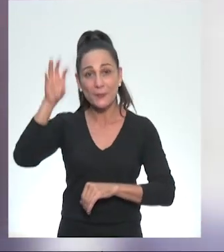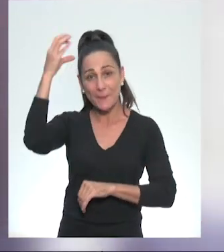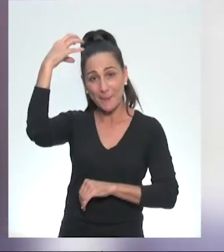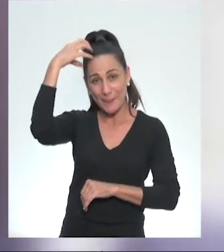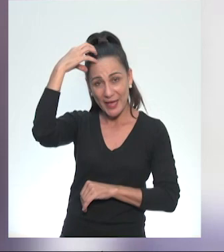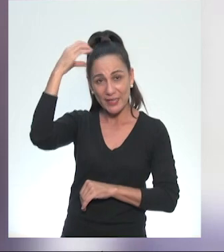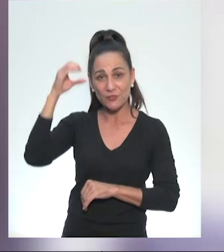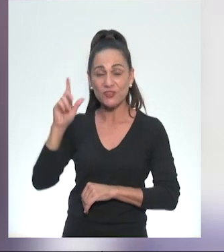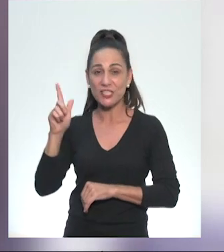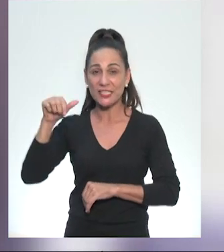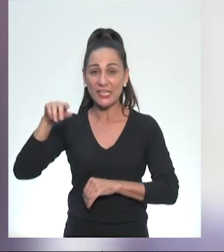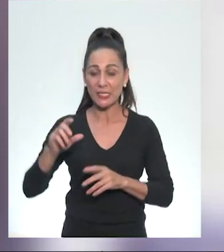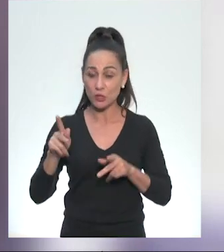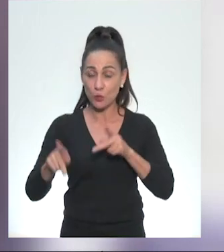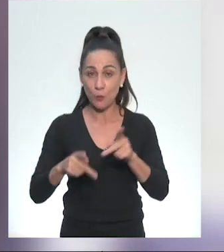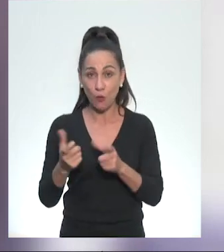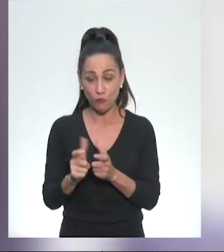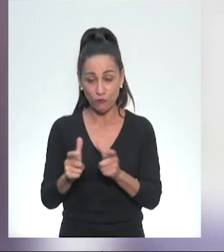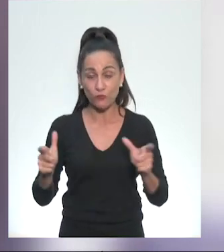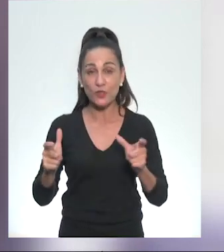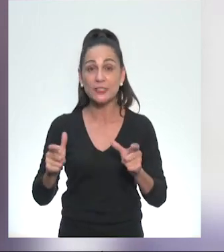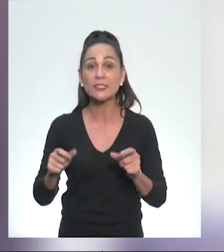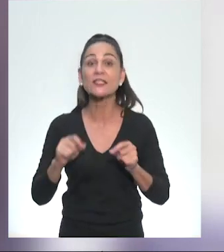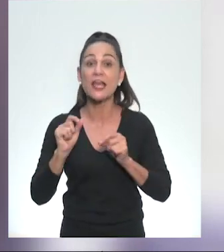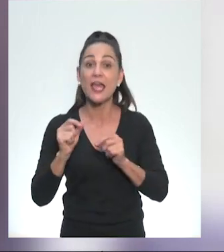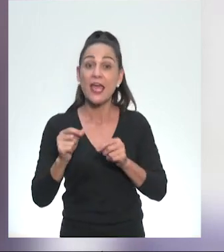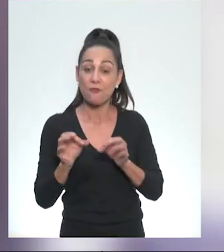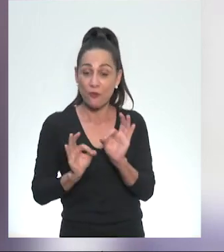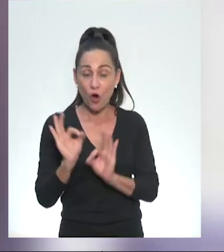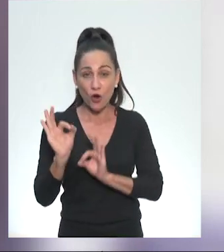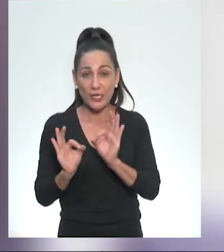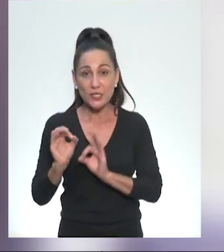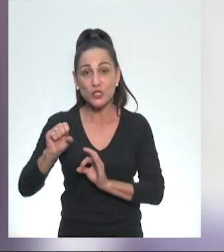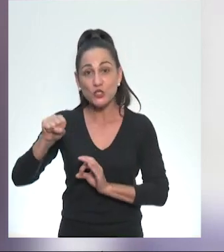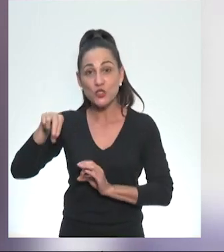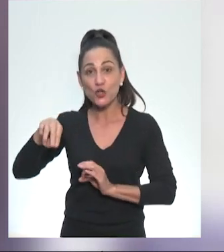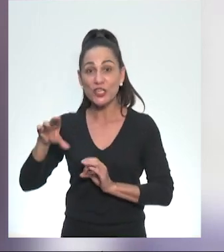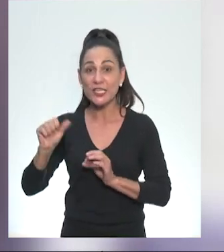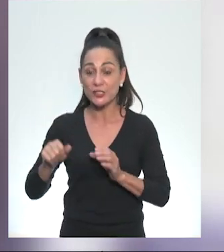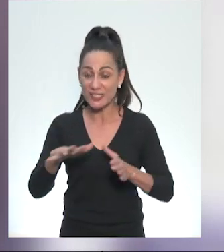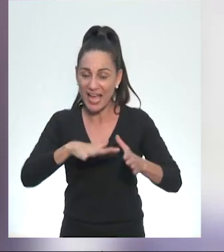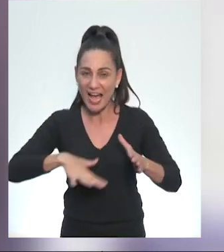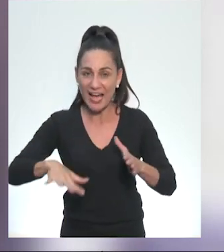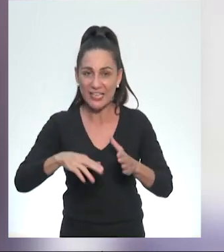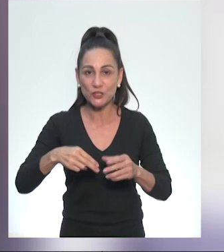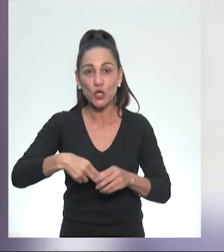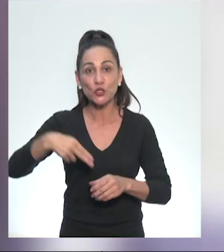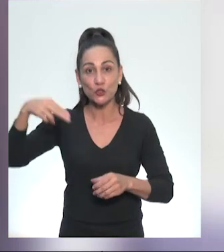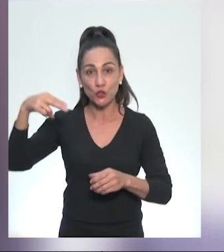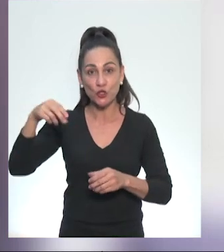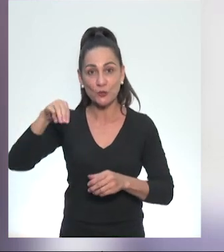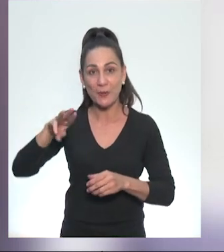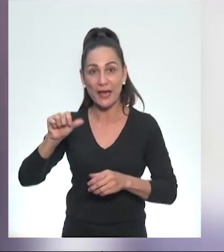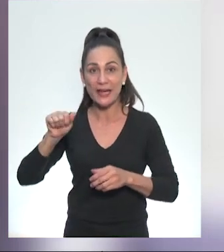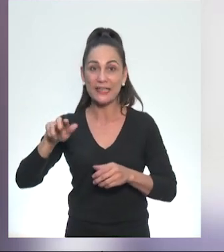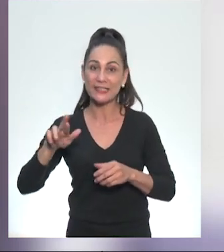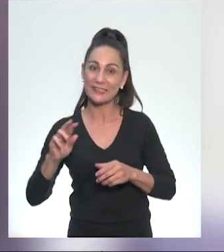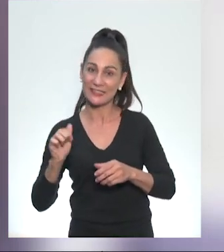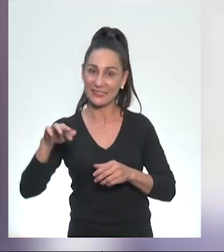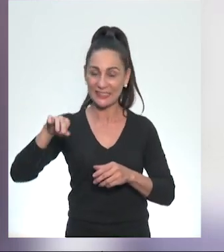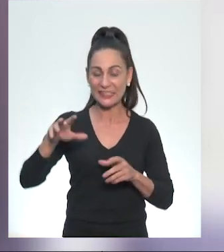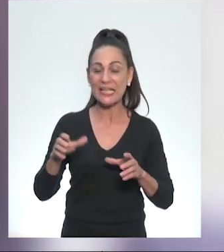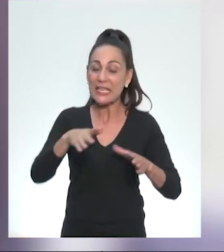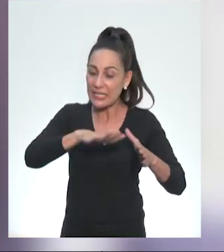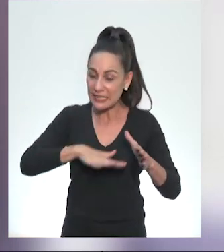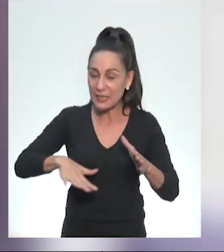maior parte de sua população formada pelos Soniks, e atualmente ocuparia a região do norte da Mauritânia e do Mali.